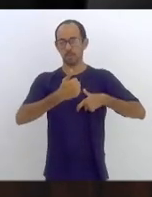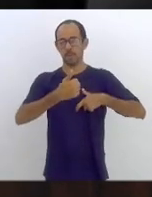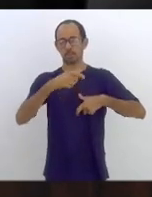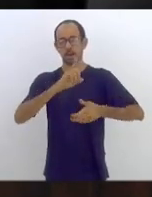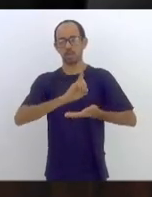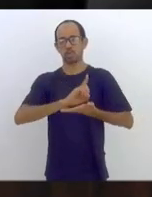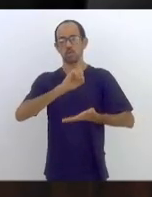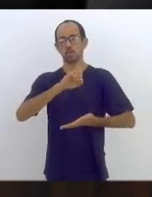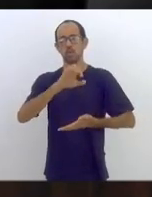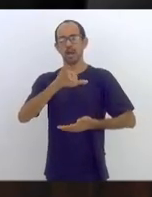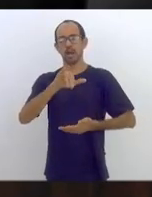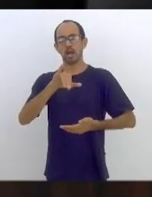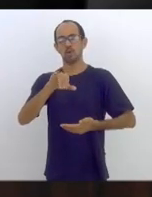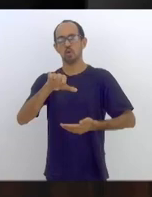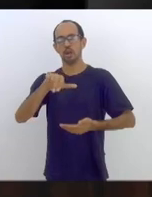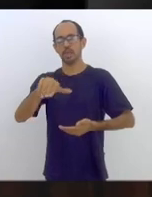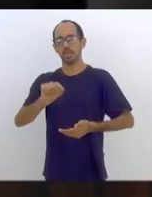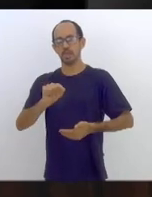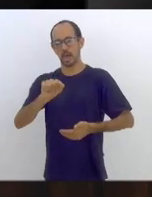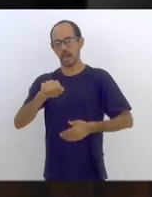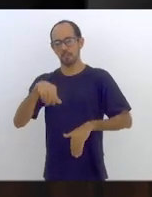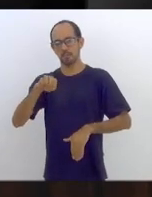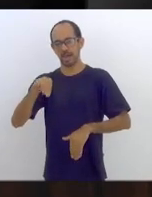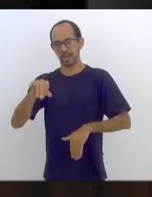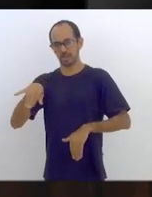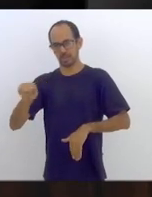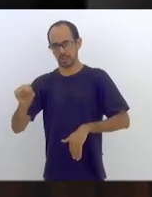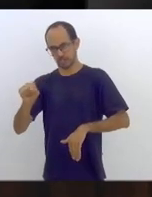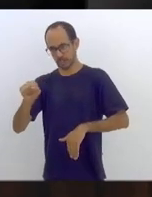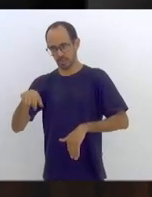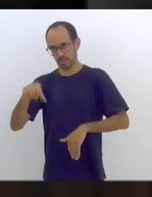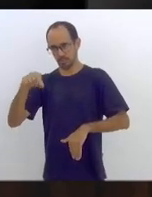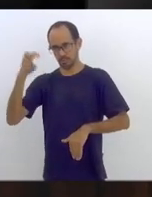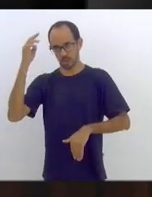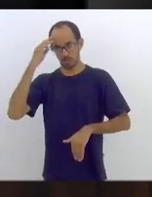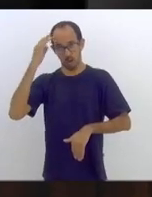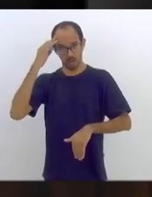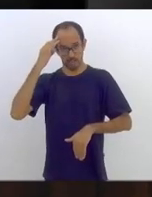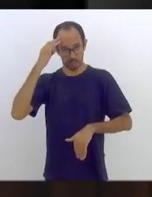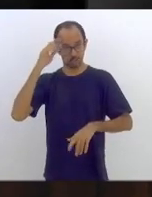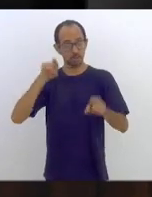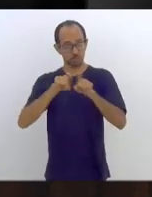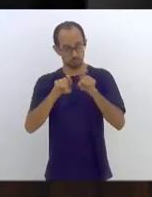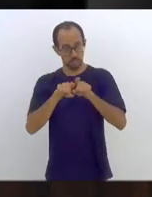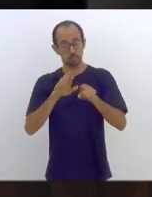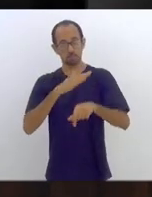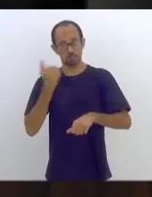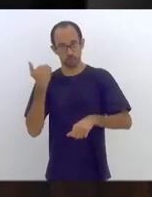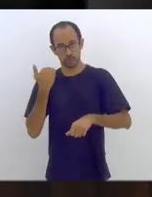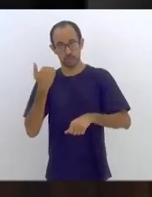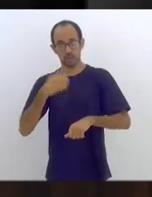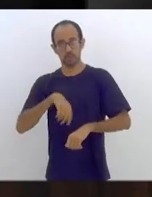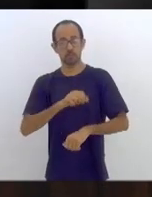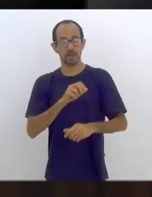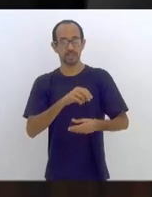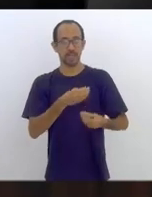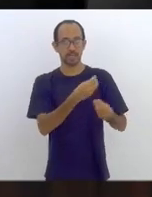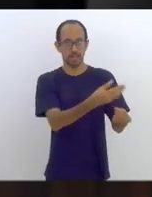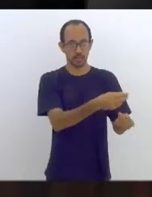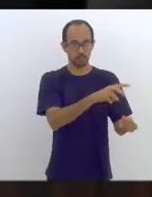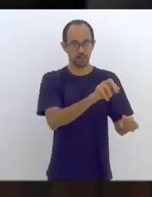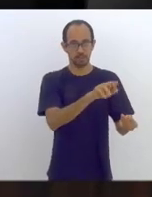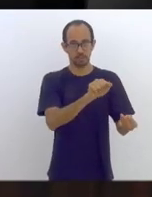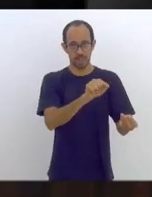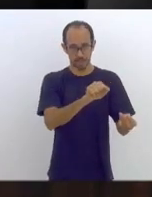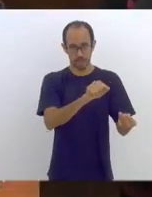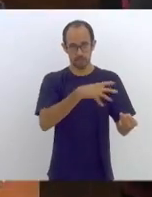doutora Carolina Maria de Jesus, em memória, será entregue à Vera Eunice, sua